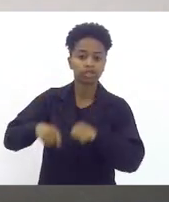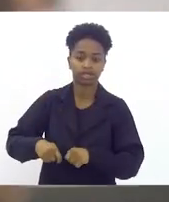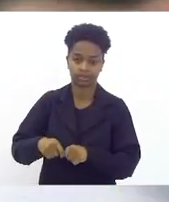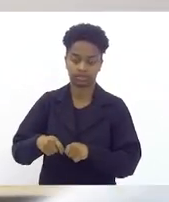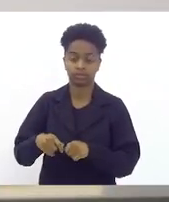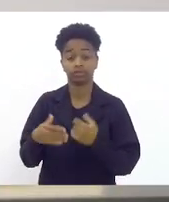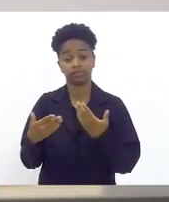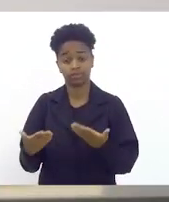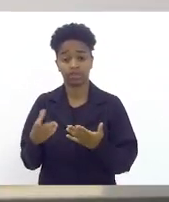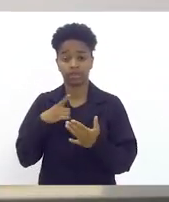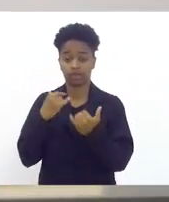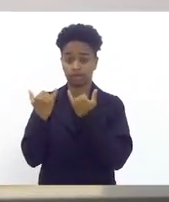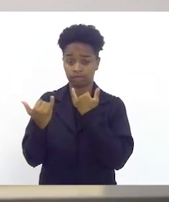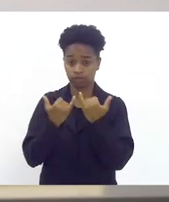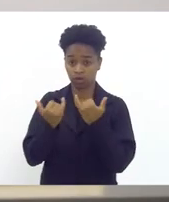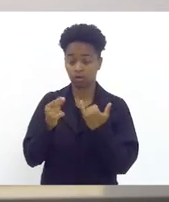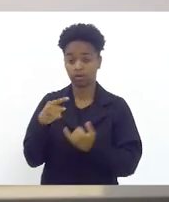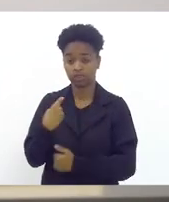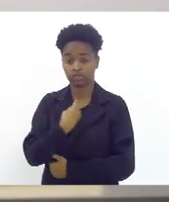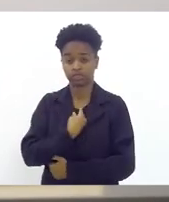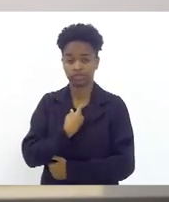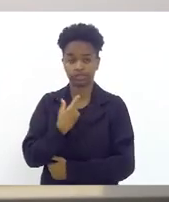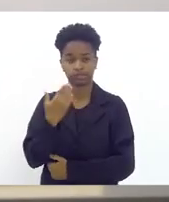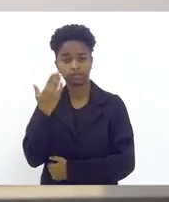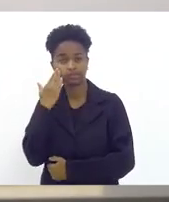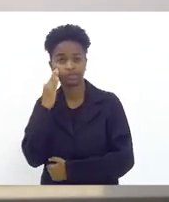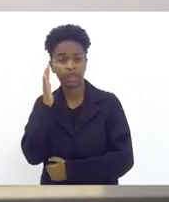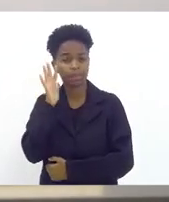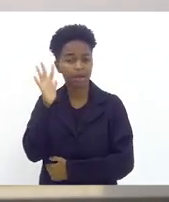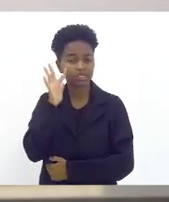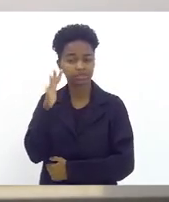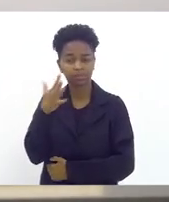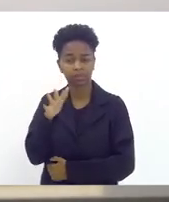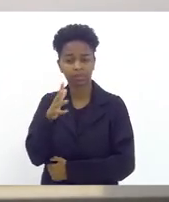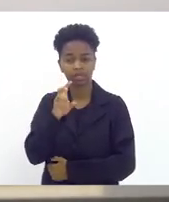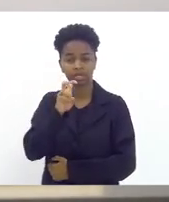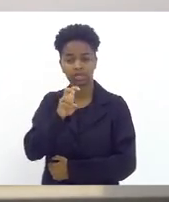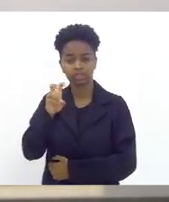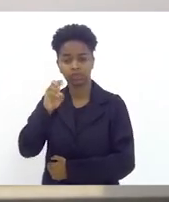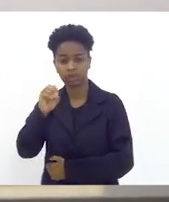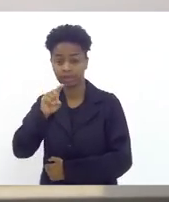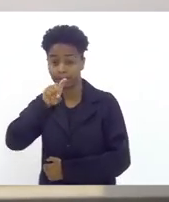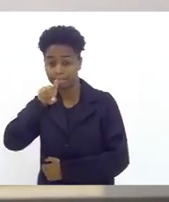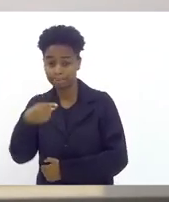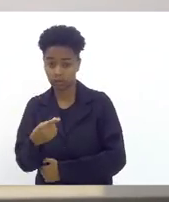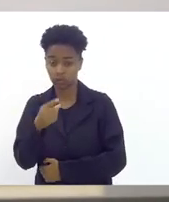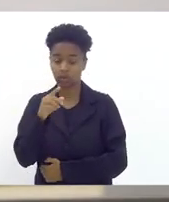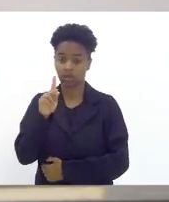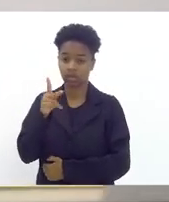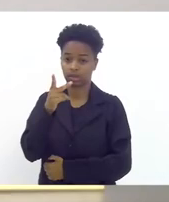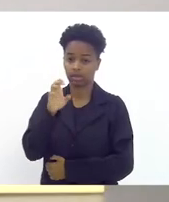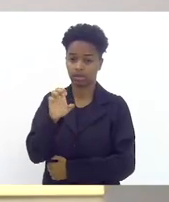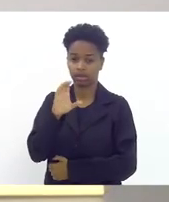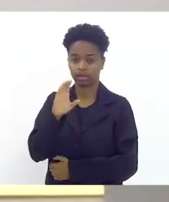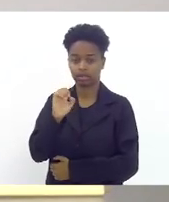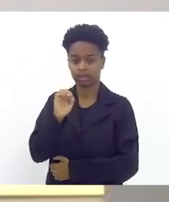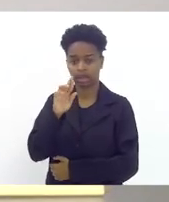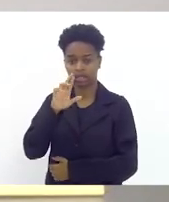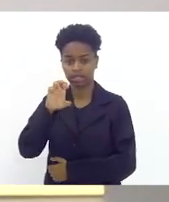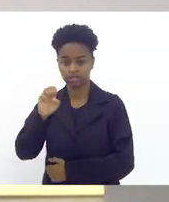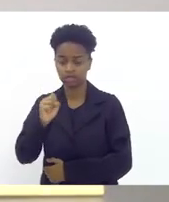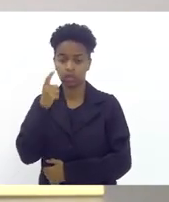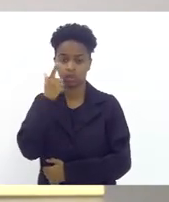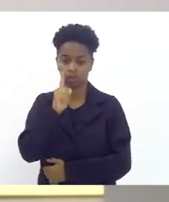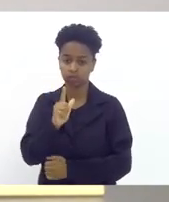em relação essa informação nós estimamos um passivo de que antes que 50 mil hectares para que a gente possa promover adequação